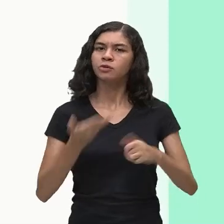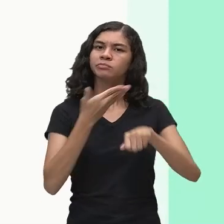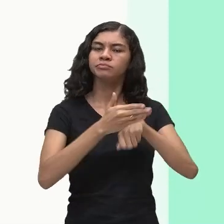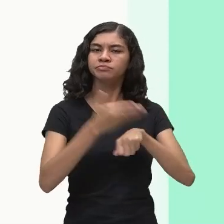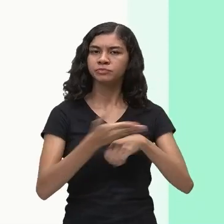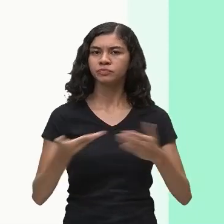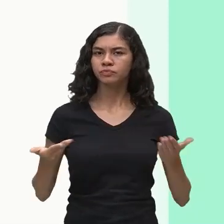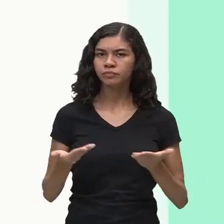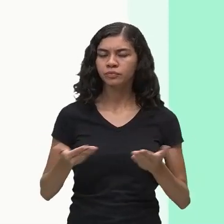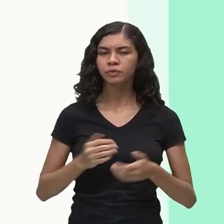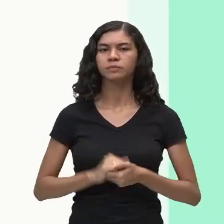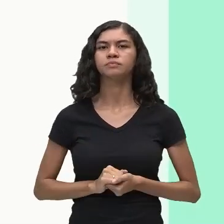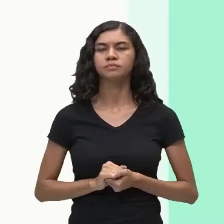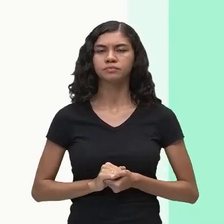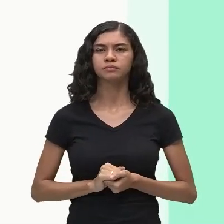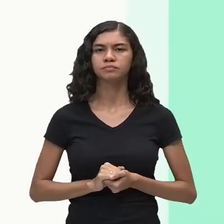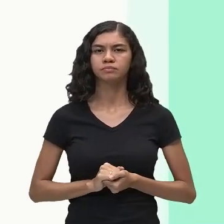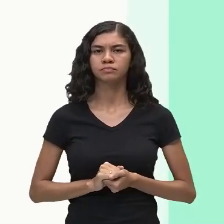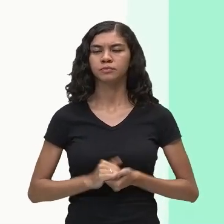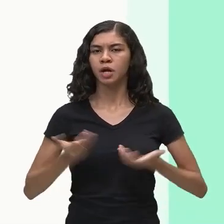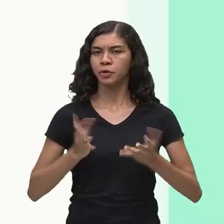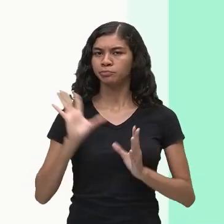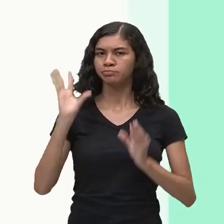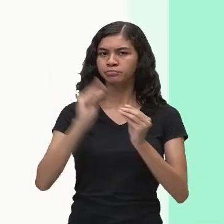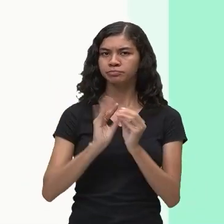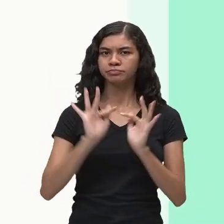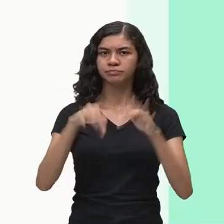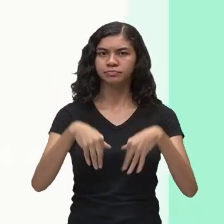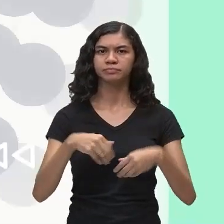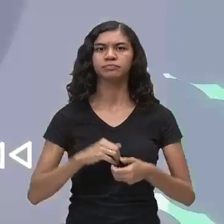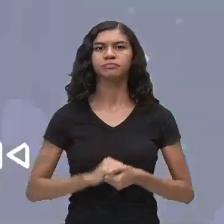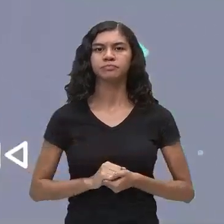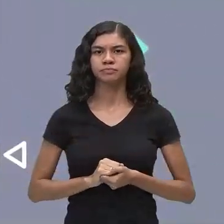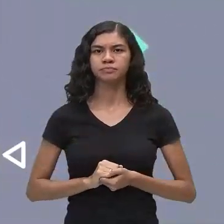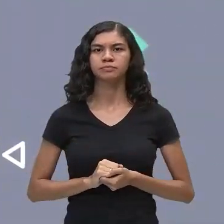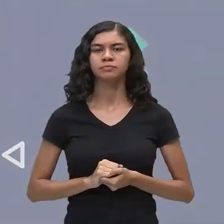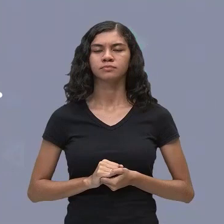aplicando. E agora vamos para as nossas considerações finais.